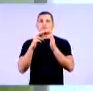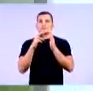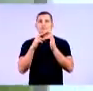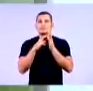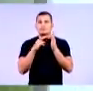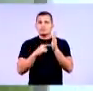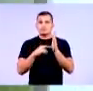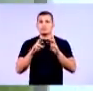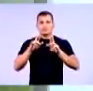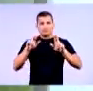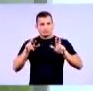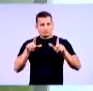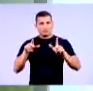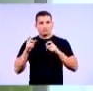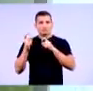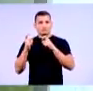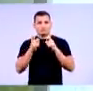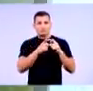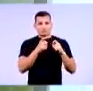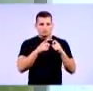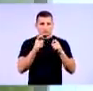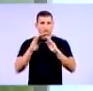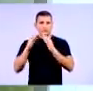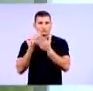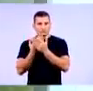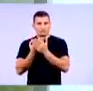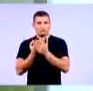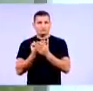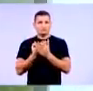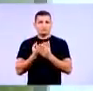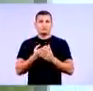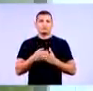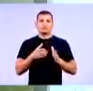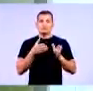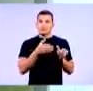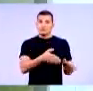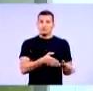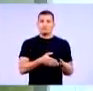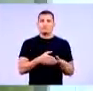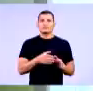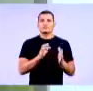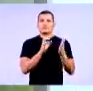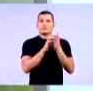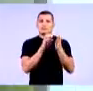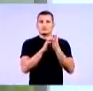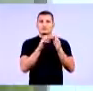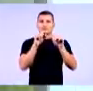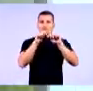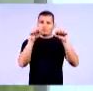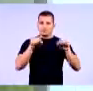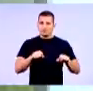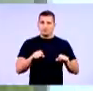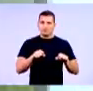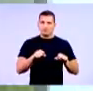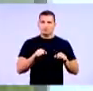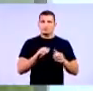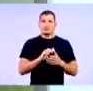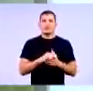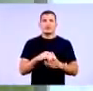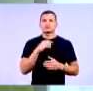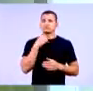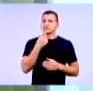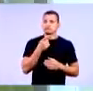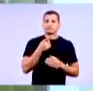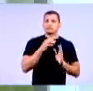tem uma característica específica que o sistema tem que atender. Então não adianta dizer, criei um sistema para a escola e agora eu vou utilizar esse mesmo sistema